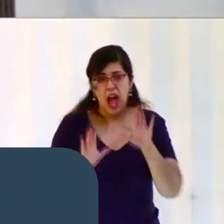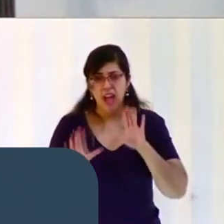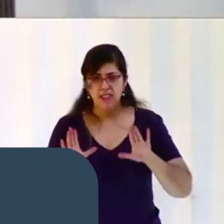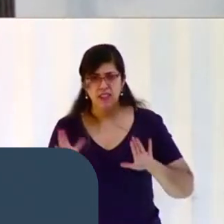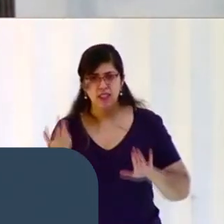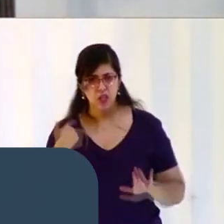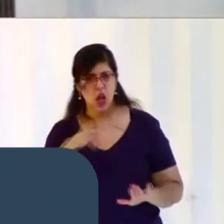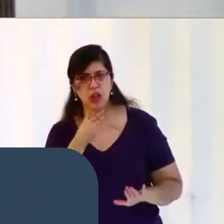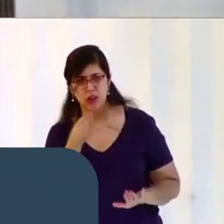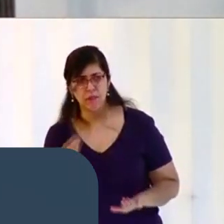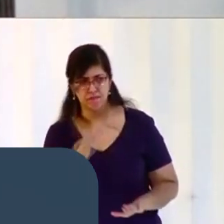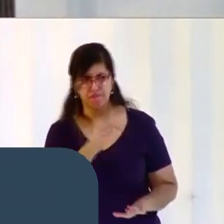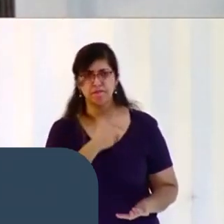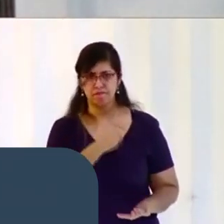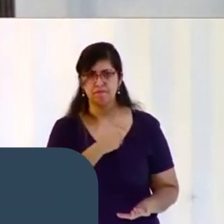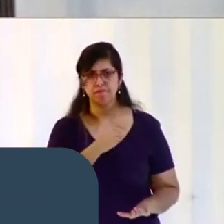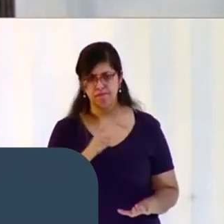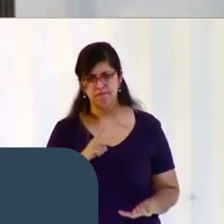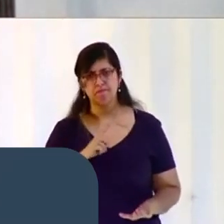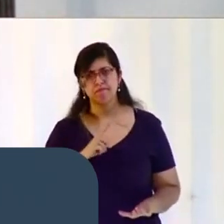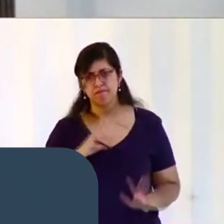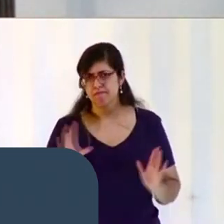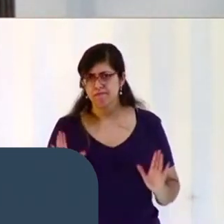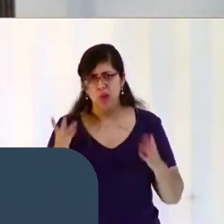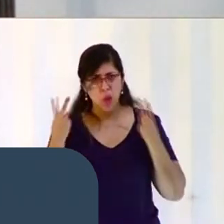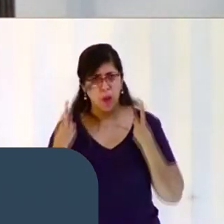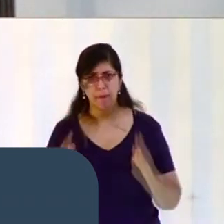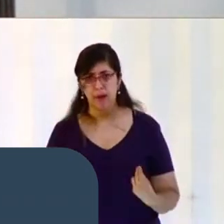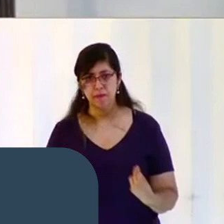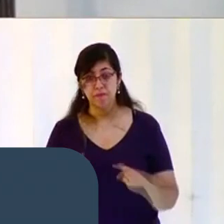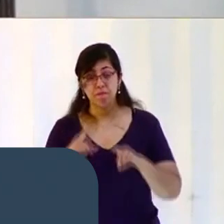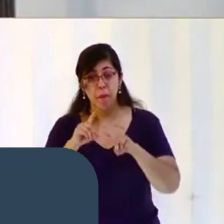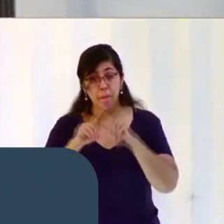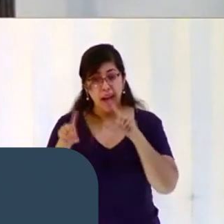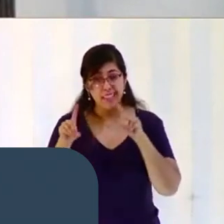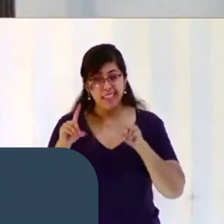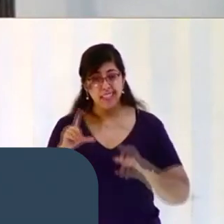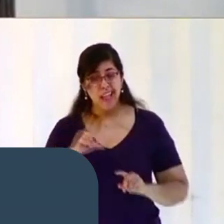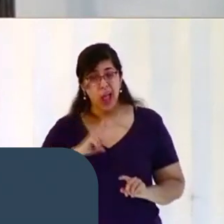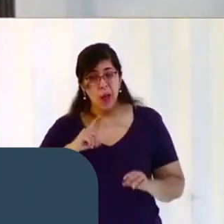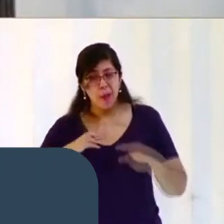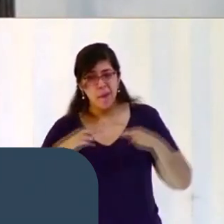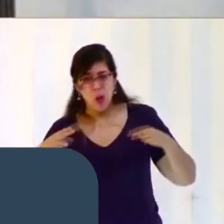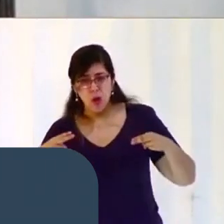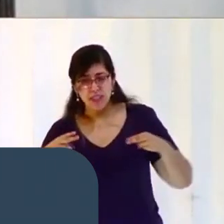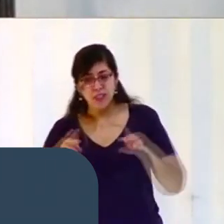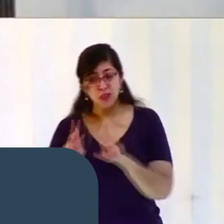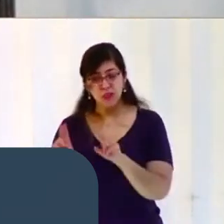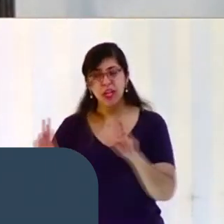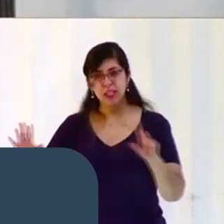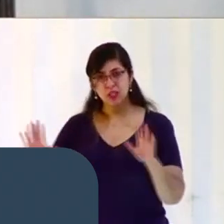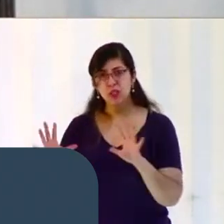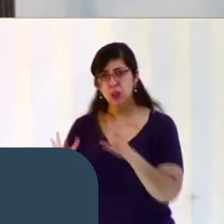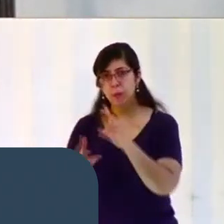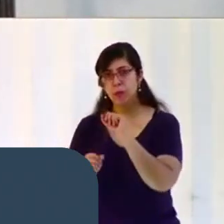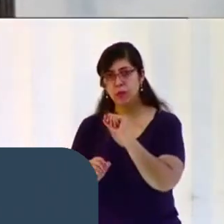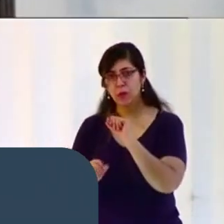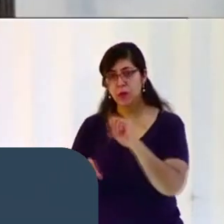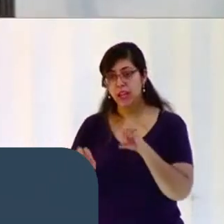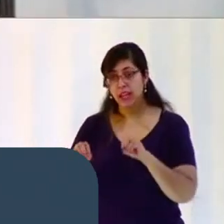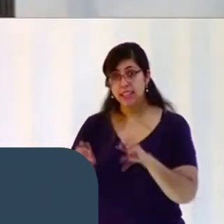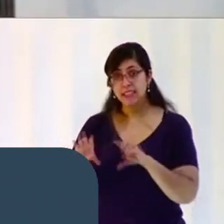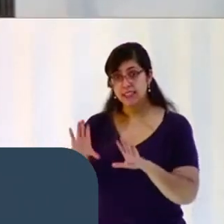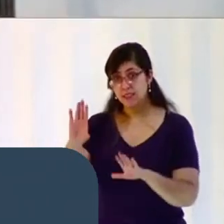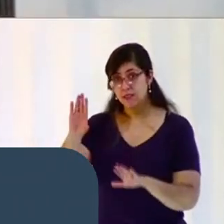sejamos blindados do pecado. O pecado está em nós, mas nós temos uma coisa que o mundo não tem: o ensino de como lutar contra o